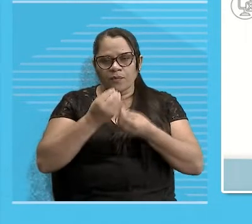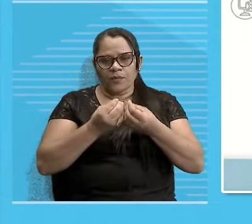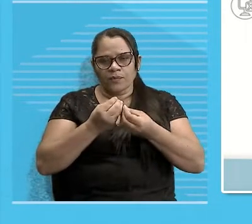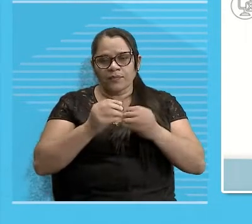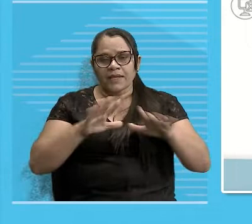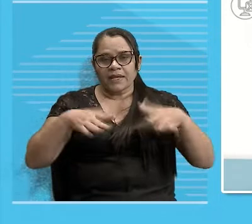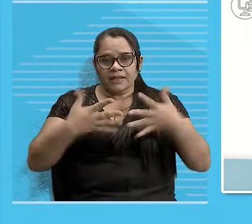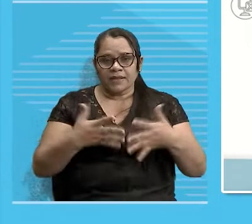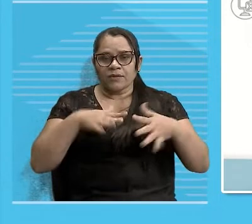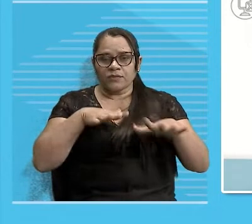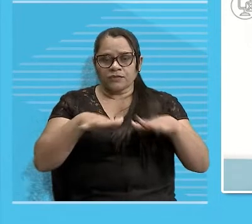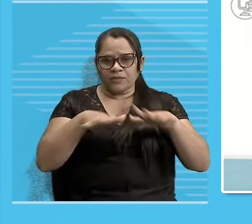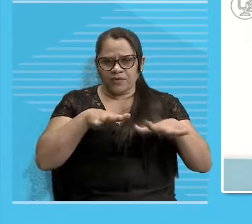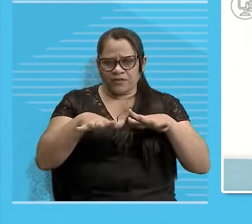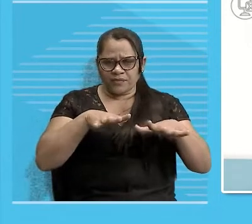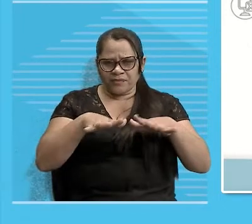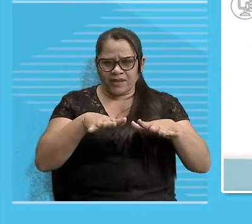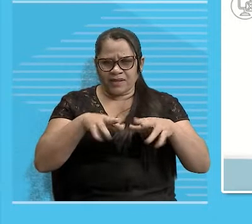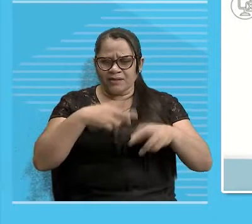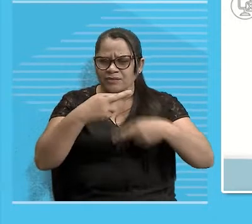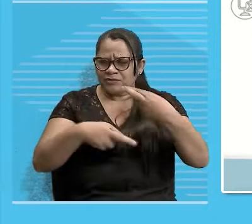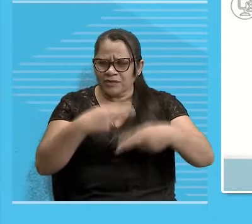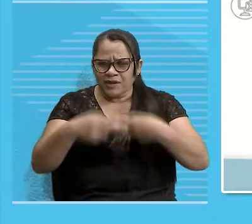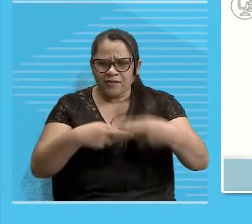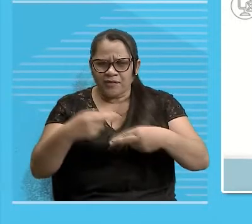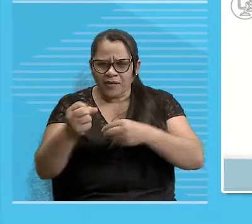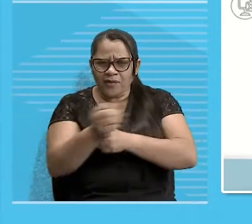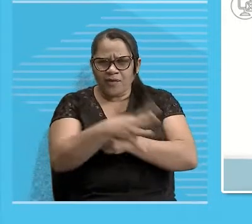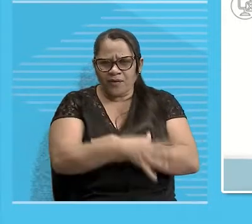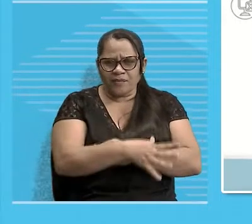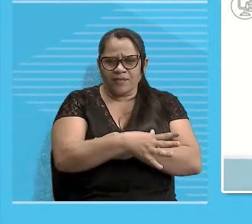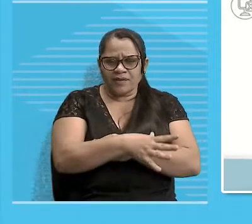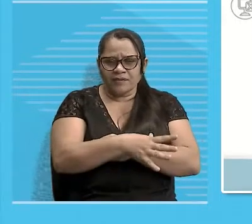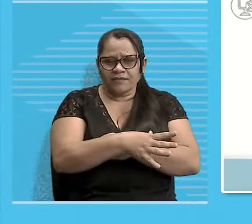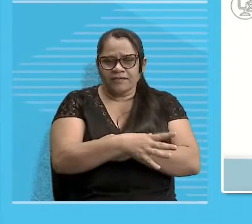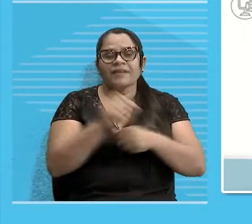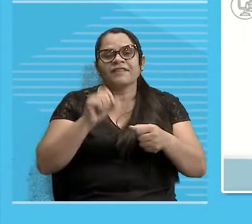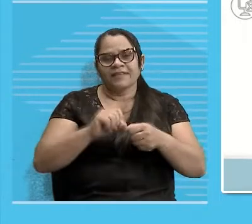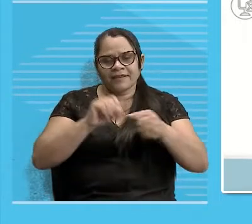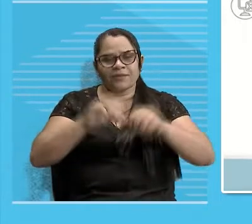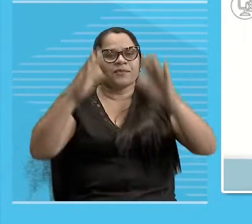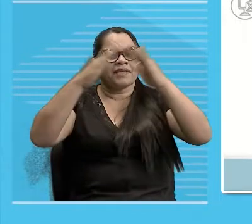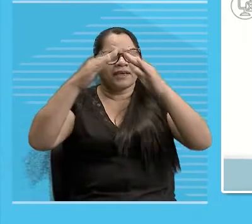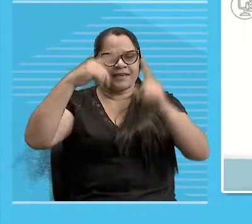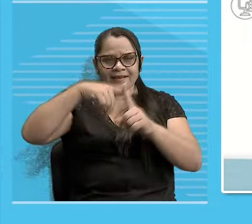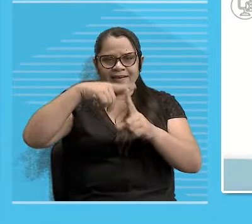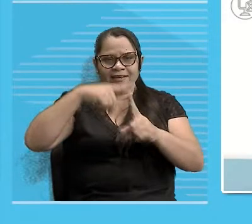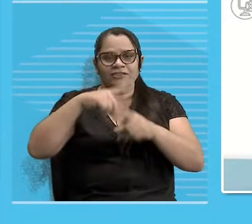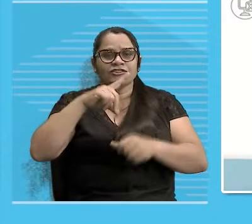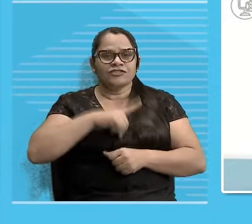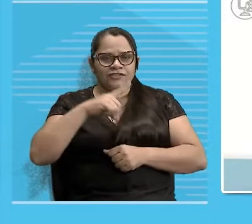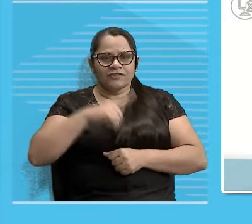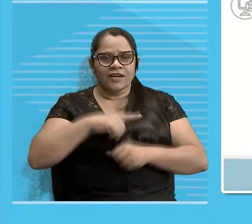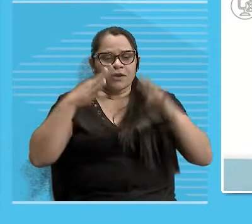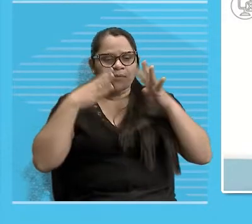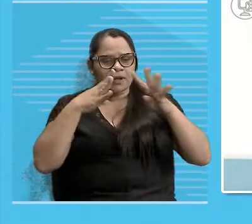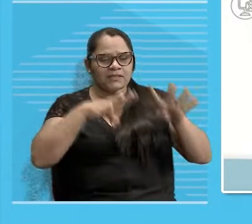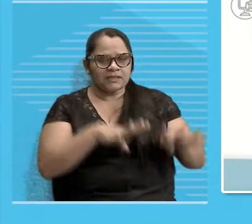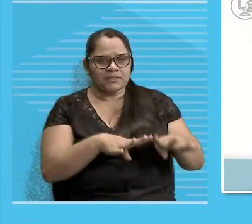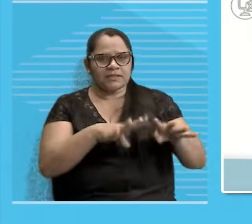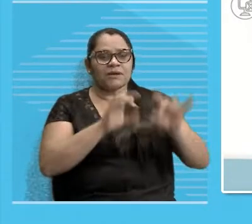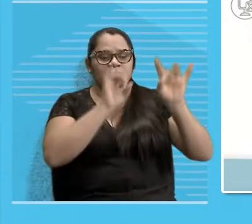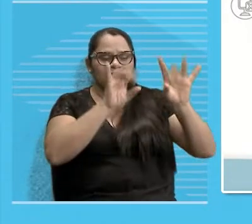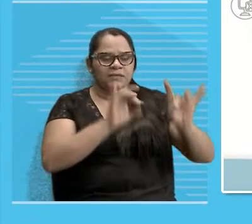Então, os movimentos de reforma, contra-reforma, fizeram com que a igreja tivesse uma atenção